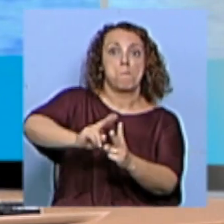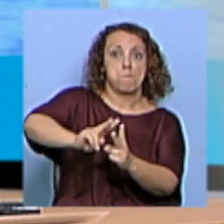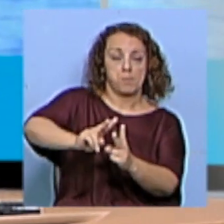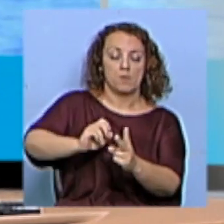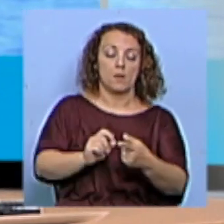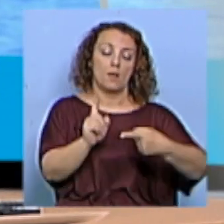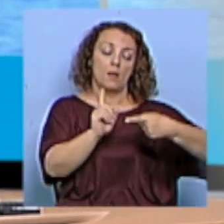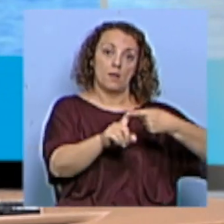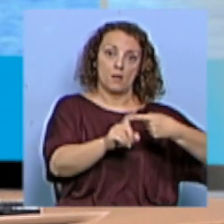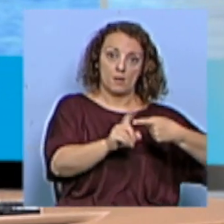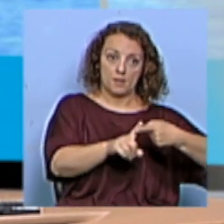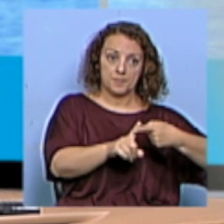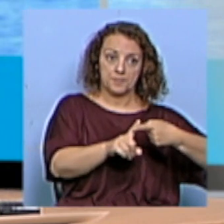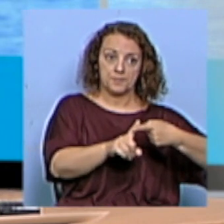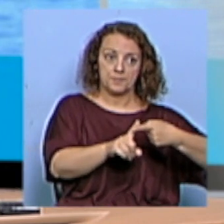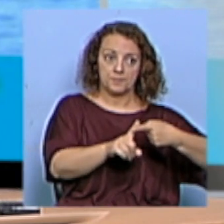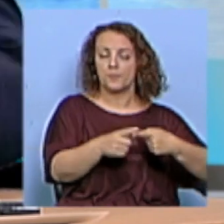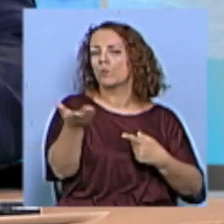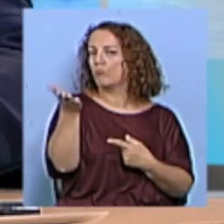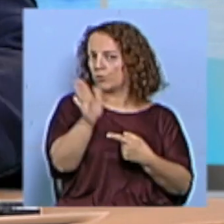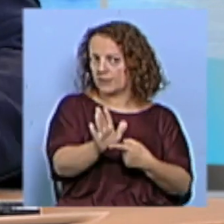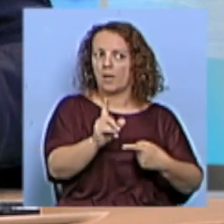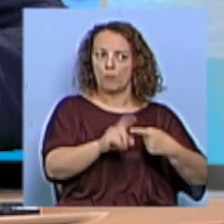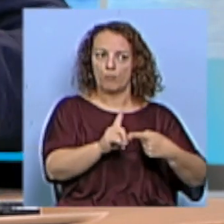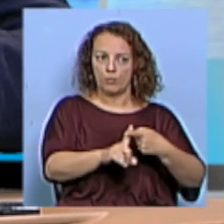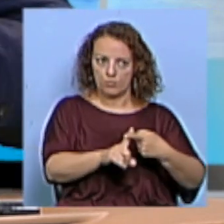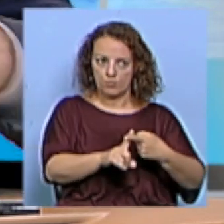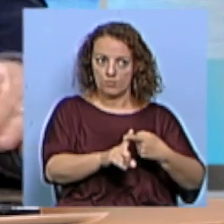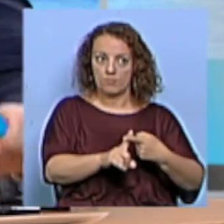temos uma possibilidade que é, por exemplo, na